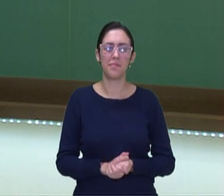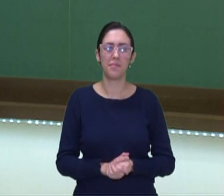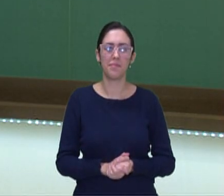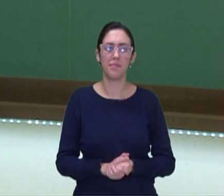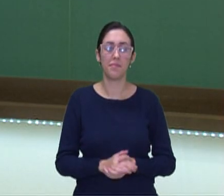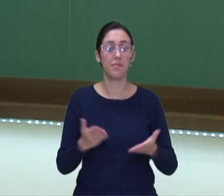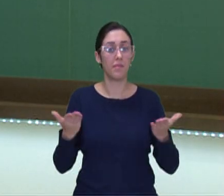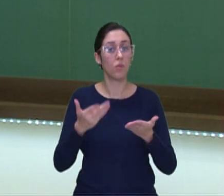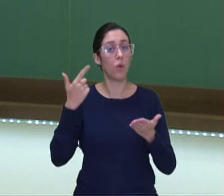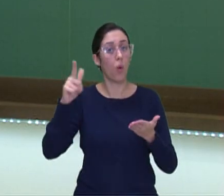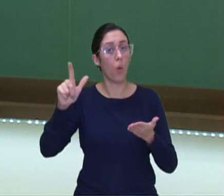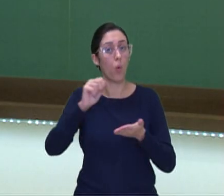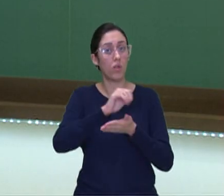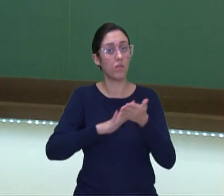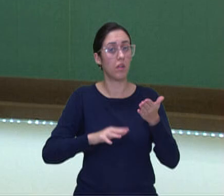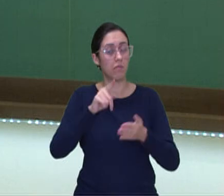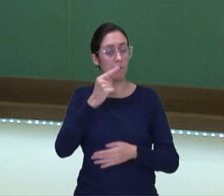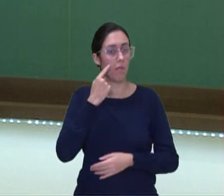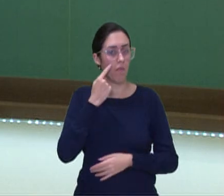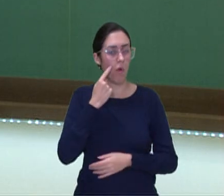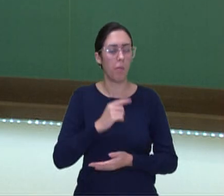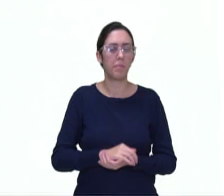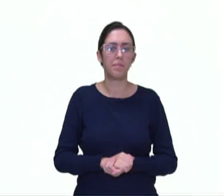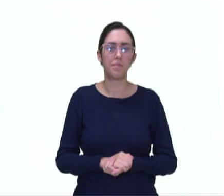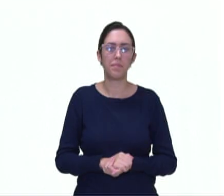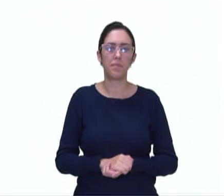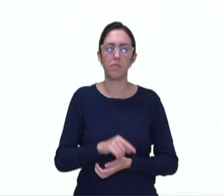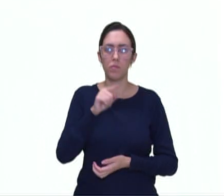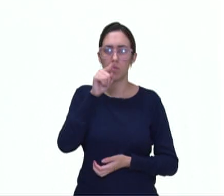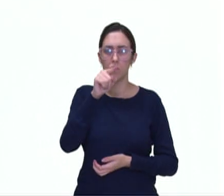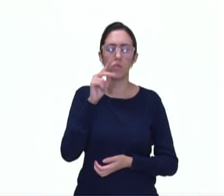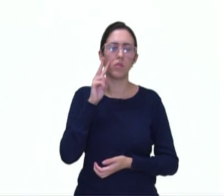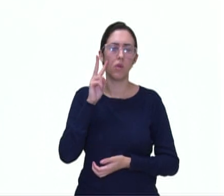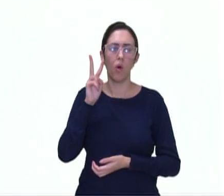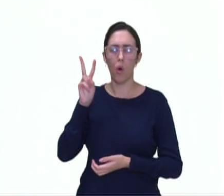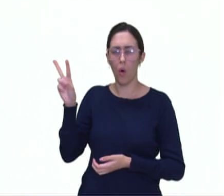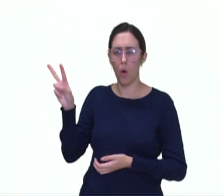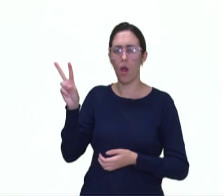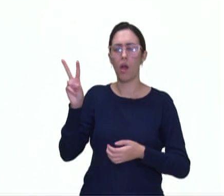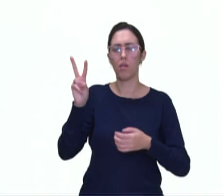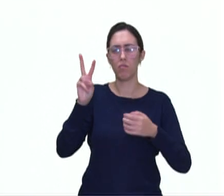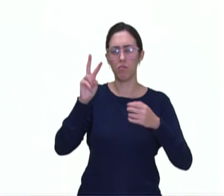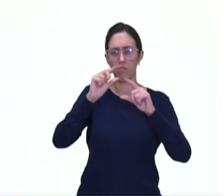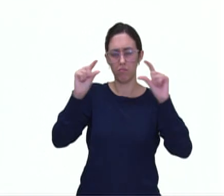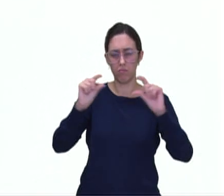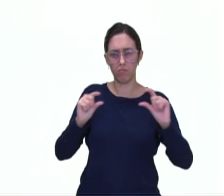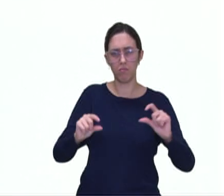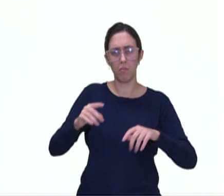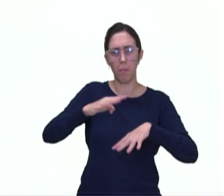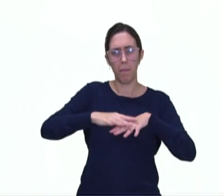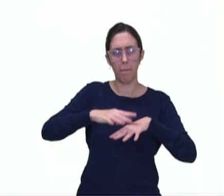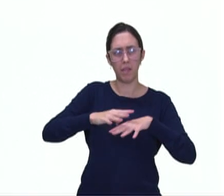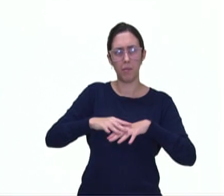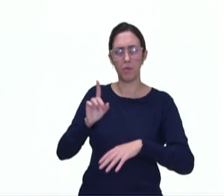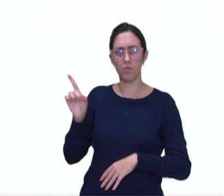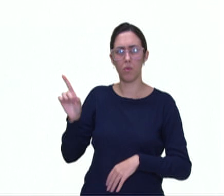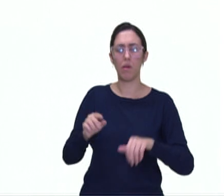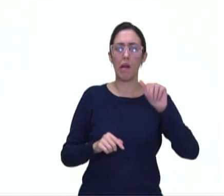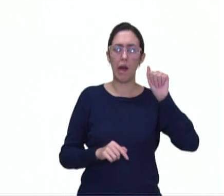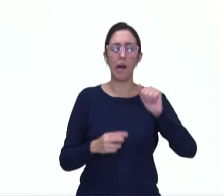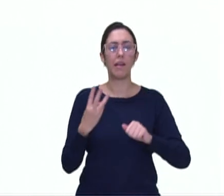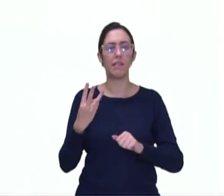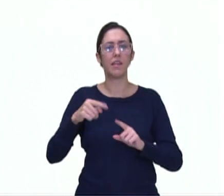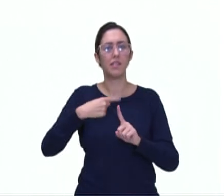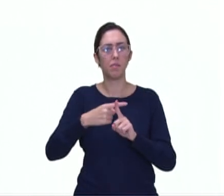Agora eu tenho um outro exercício para você. Confere comigo, ó. Observe as expressões matemáticas a seguir. Letra A, 3 mais 2 mais 5